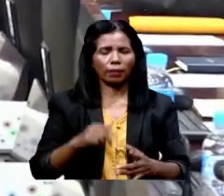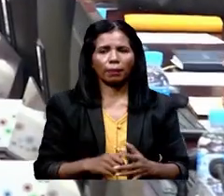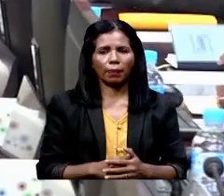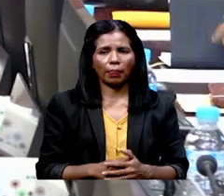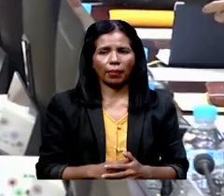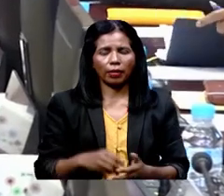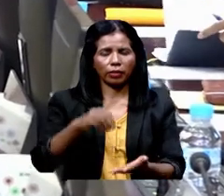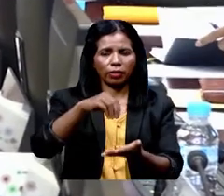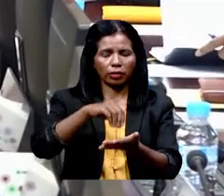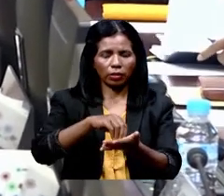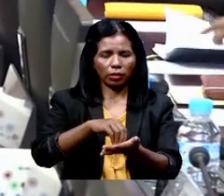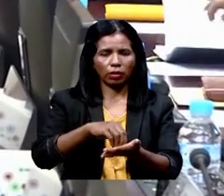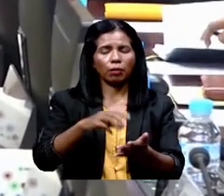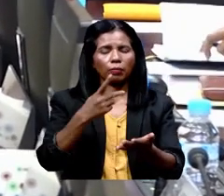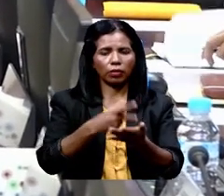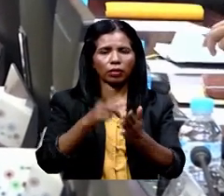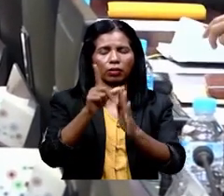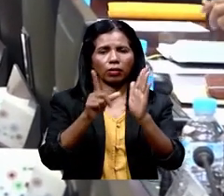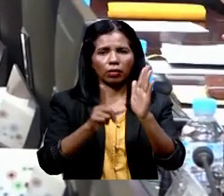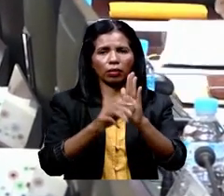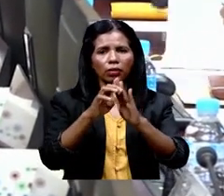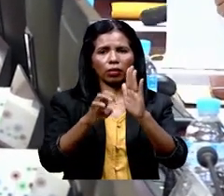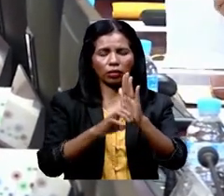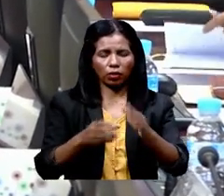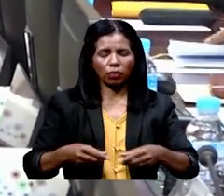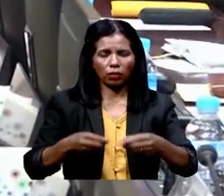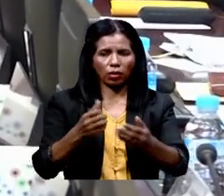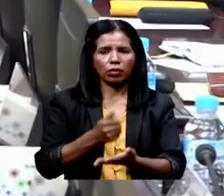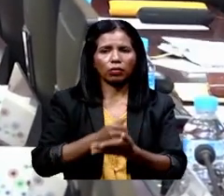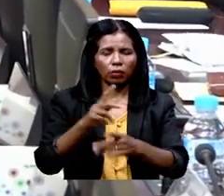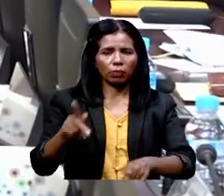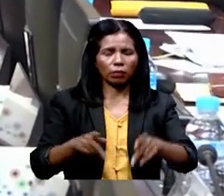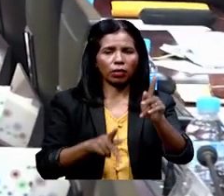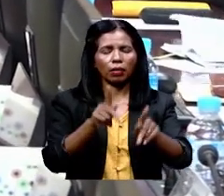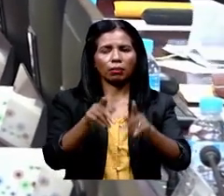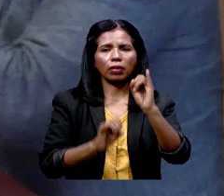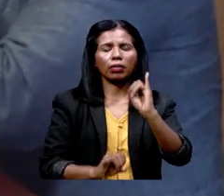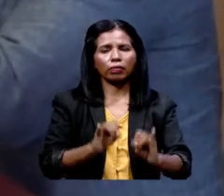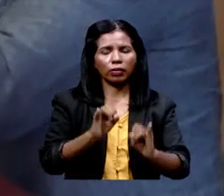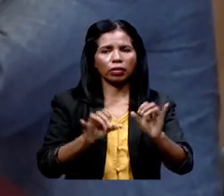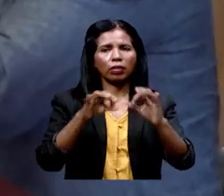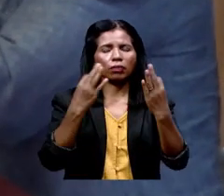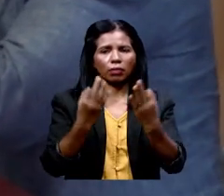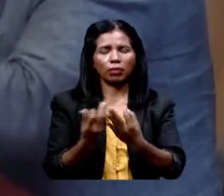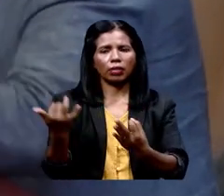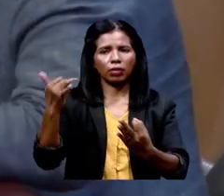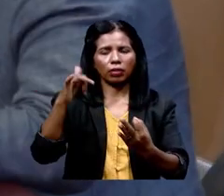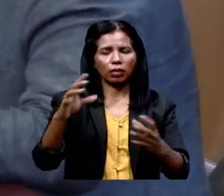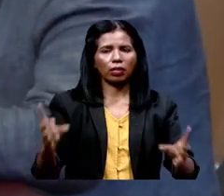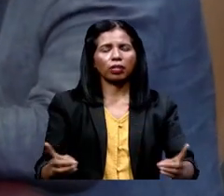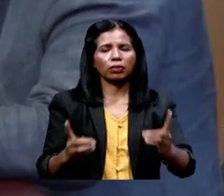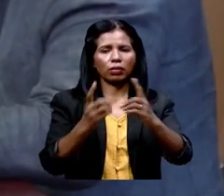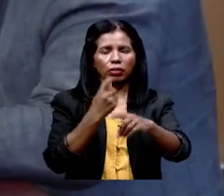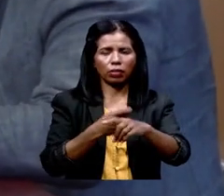Razão cria projeto decreto-lei, né? Ato Estado for apoio público para indivíduo no agregado familiar Sira, nebe assoro